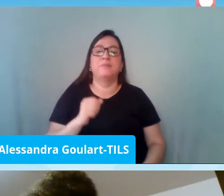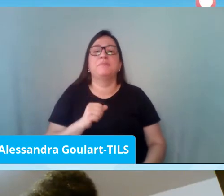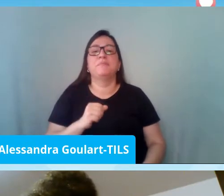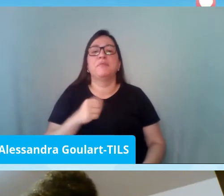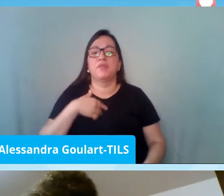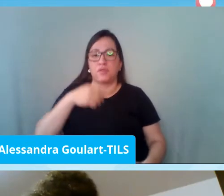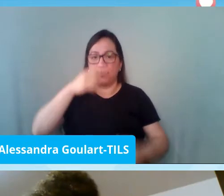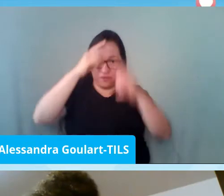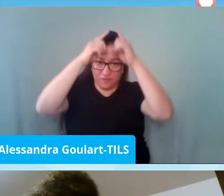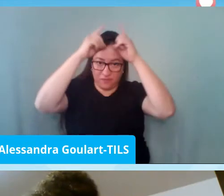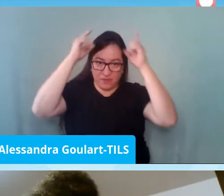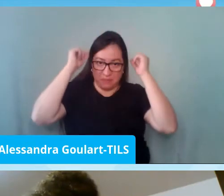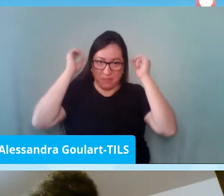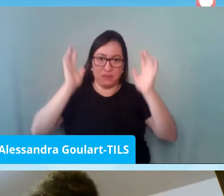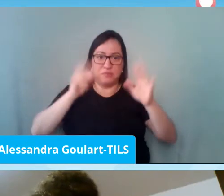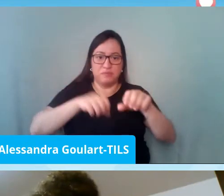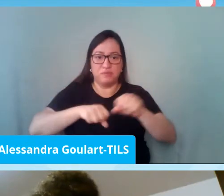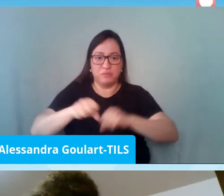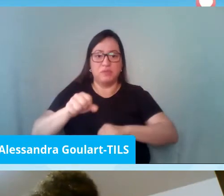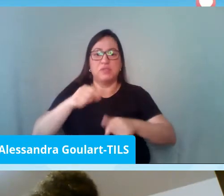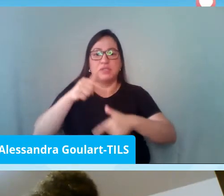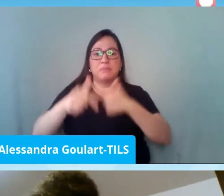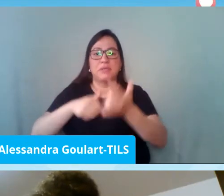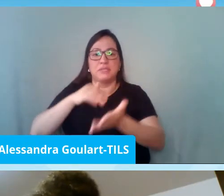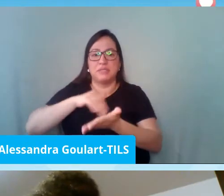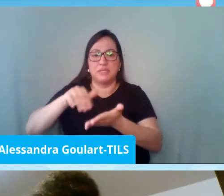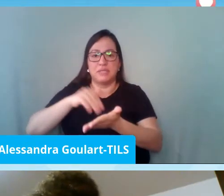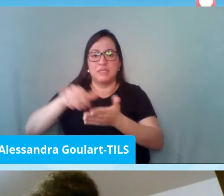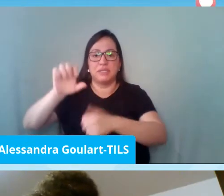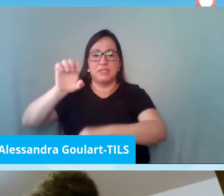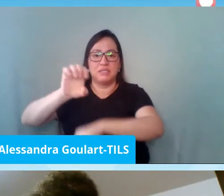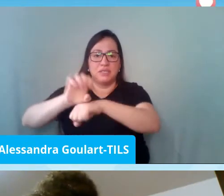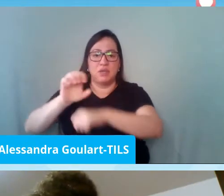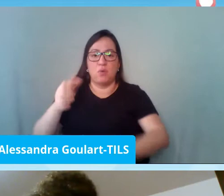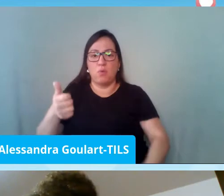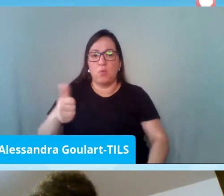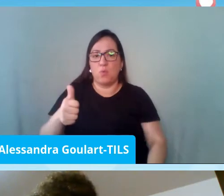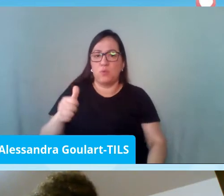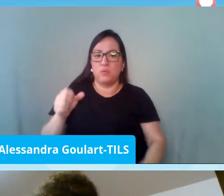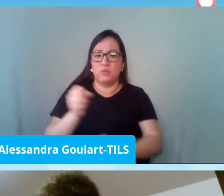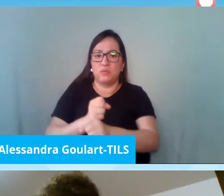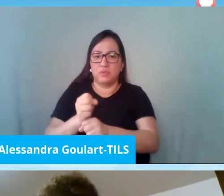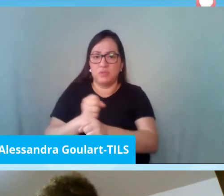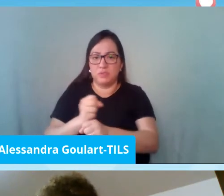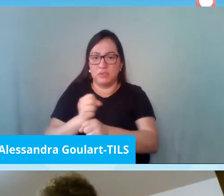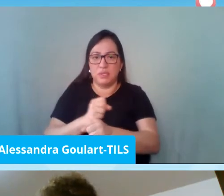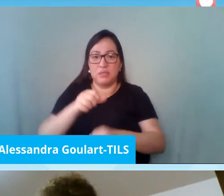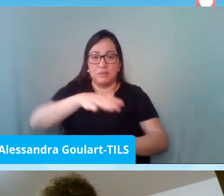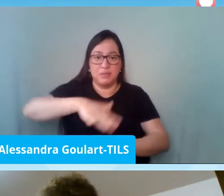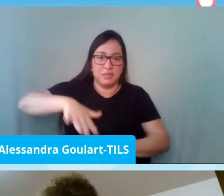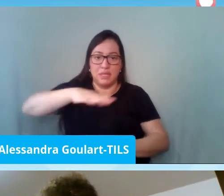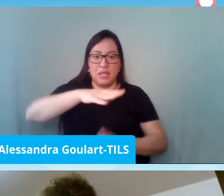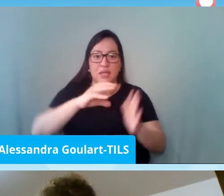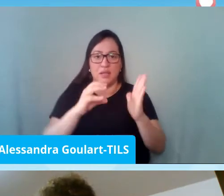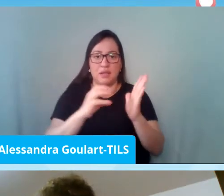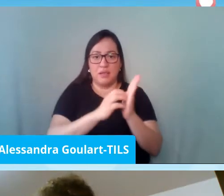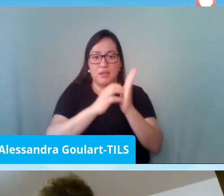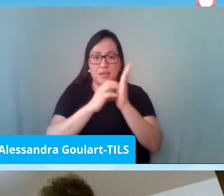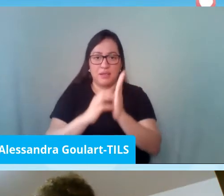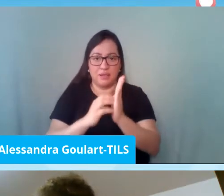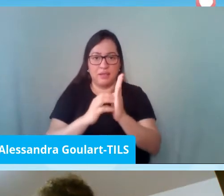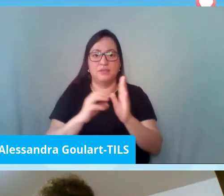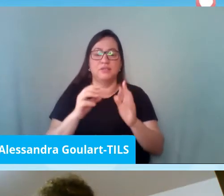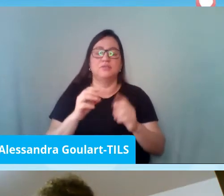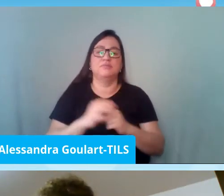trabalho na Secretaria Estadual há 11 anos na política de ST/AIDS. Sempre trabalhei nesses